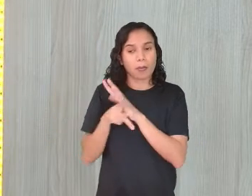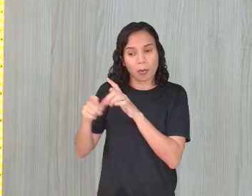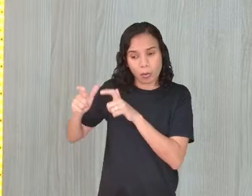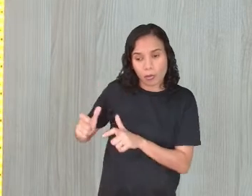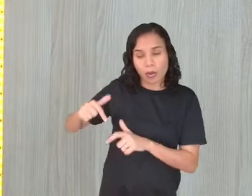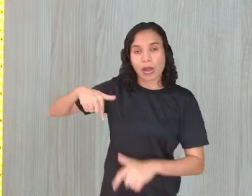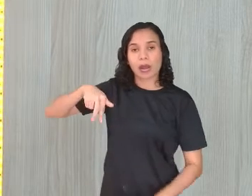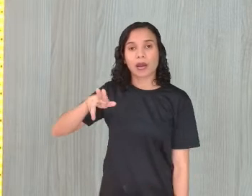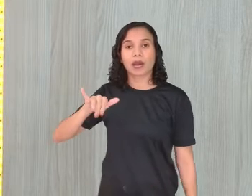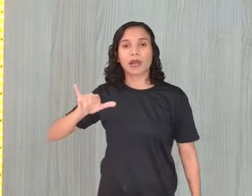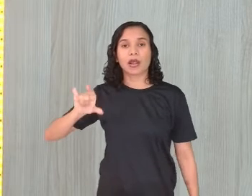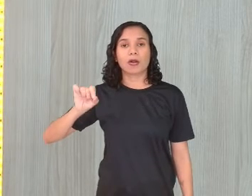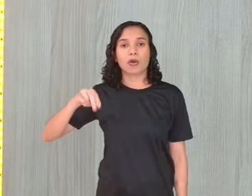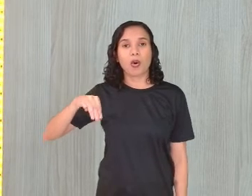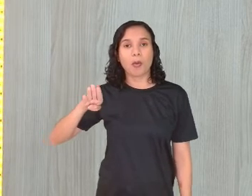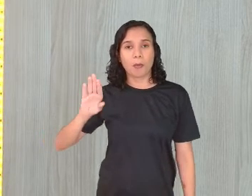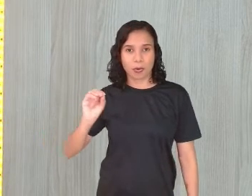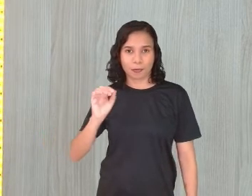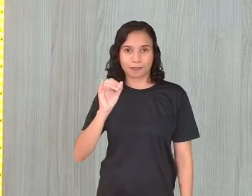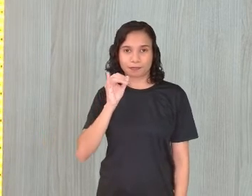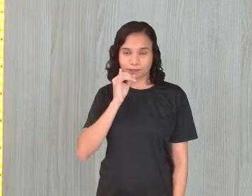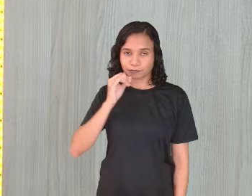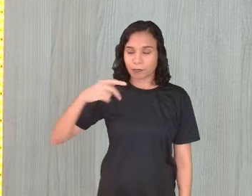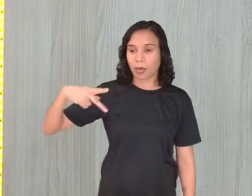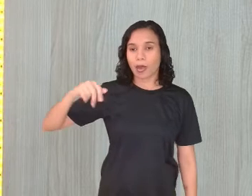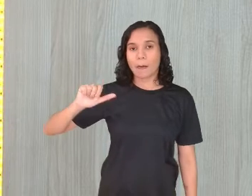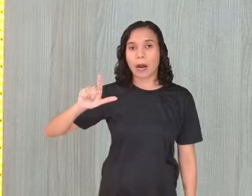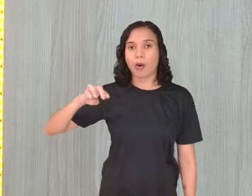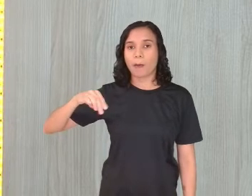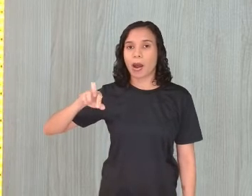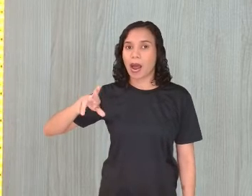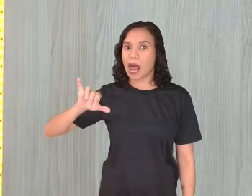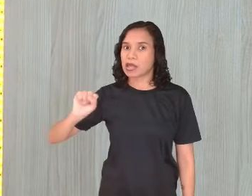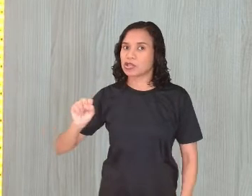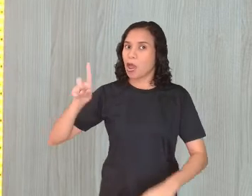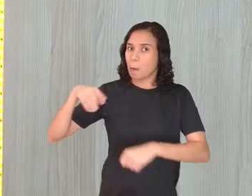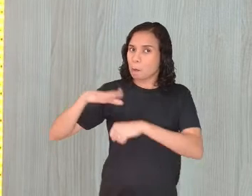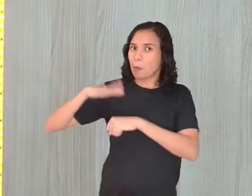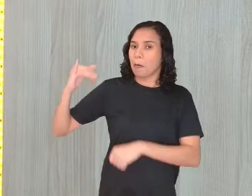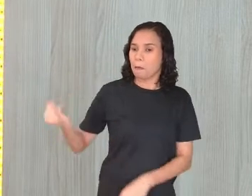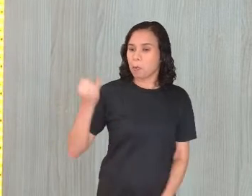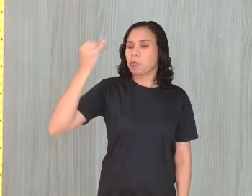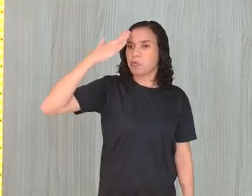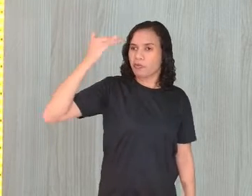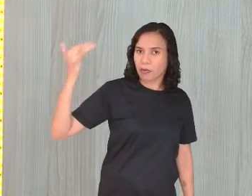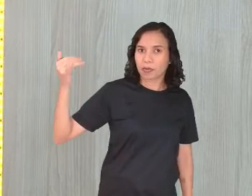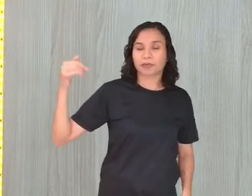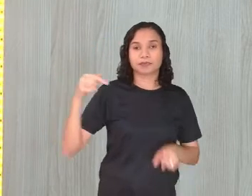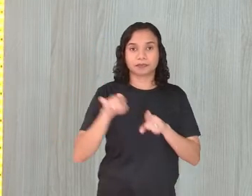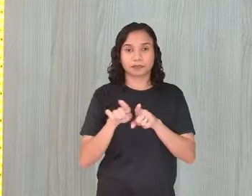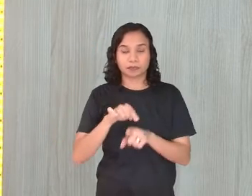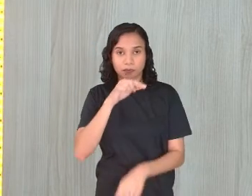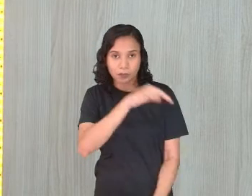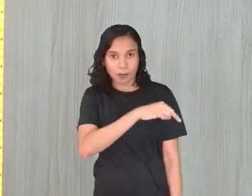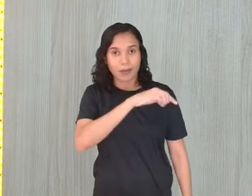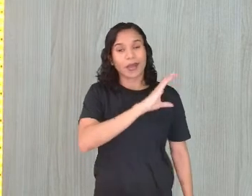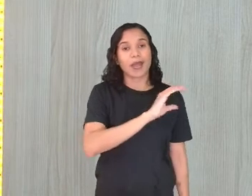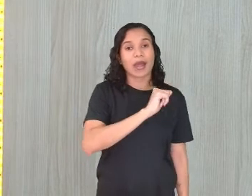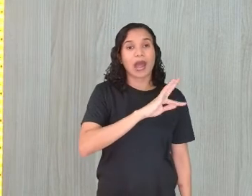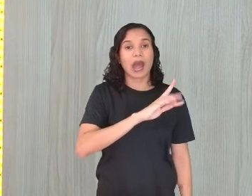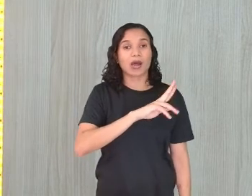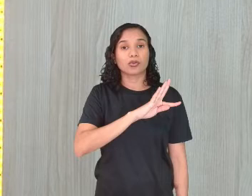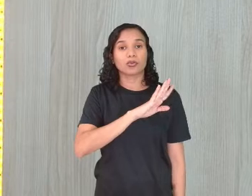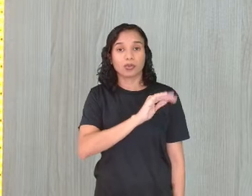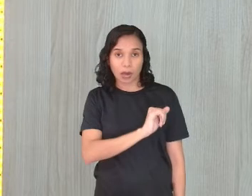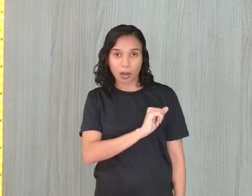Vanessa falou. Isso. O quilombo dos Palmares é um dos mais importantes, um dos mais famosos. Mas também tem aqui um quilombo de Catucada e Malunguinho, ali